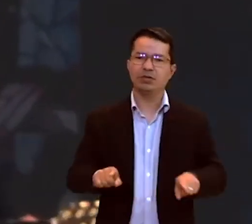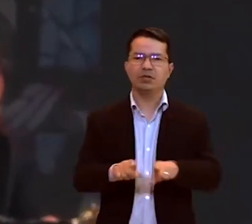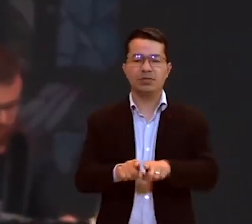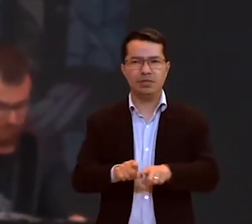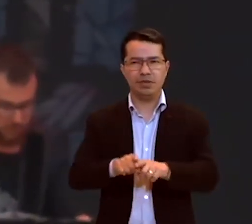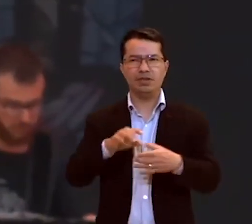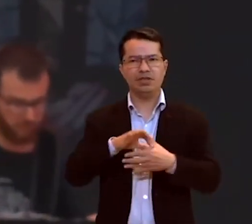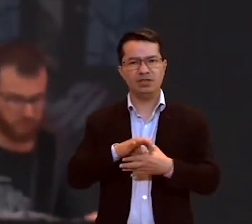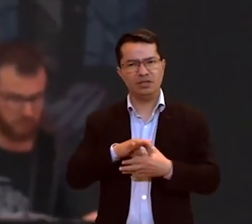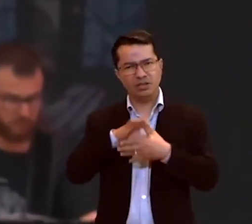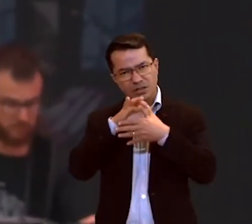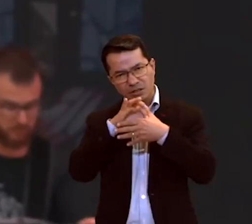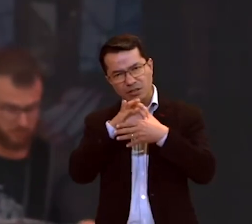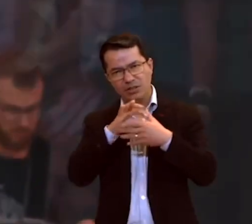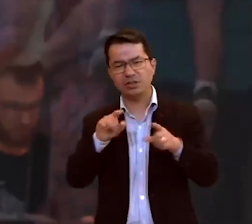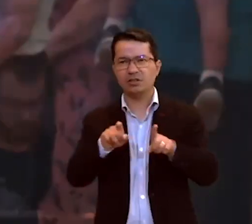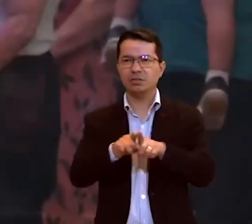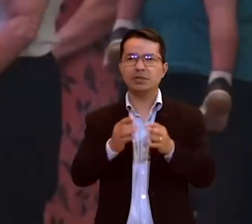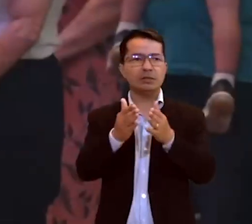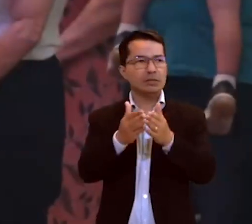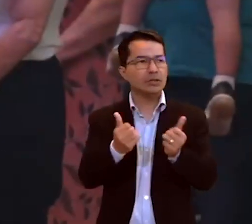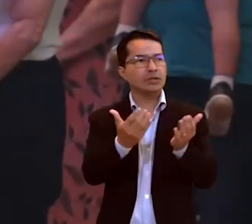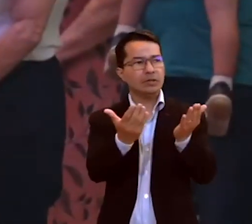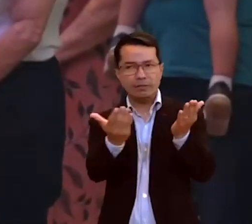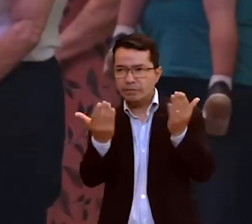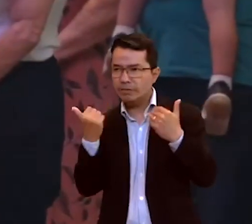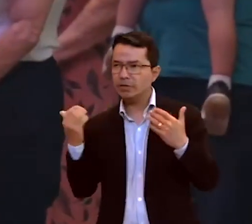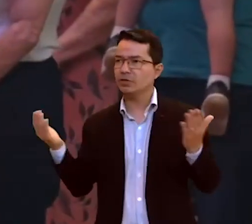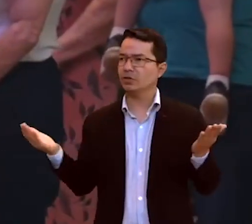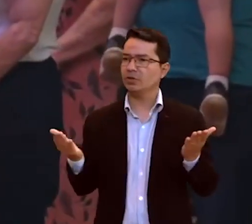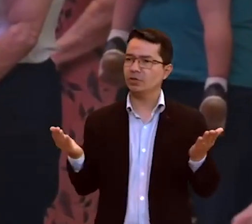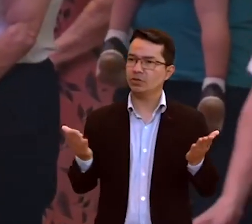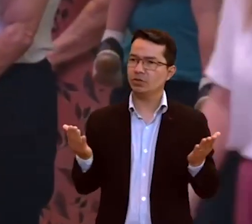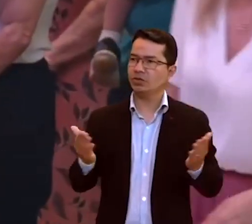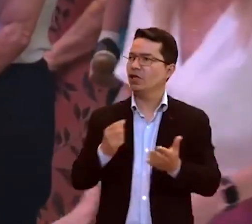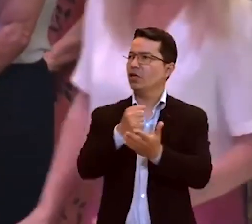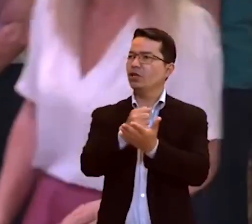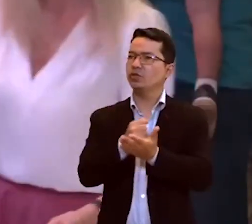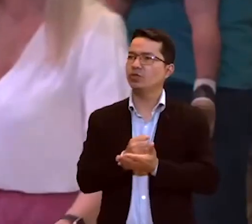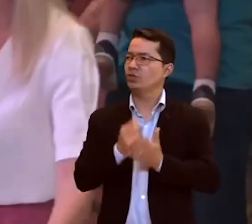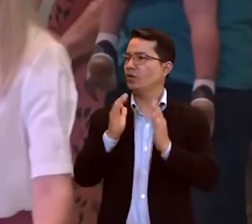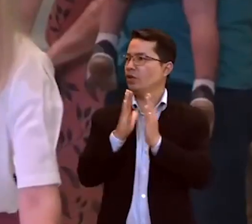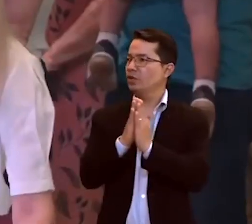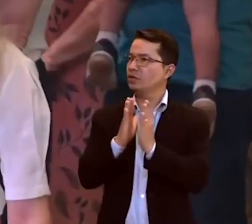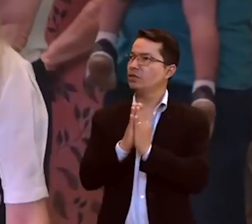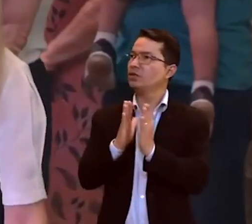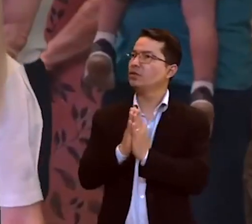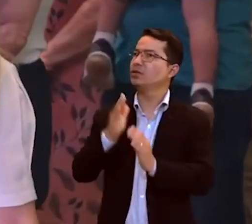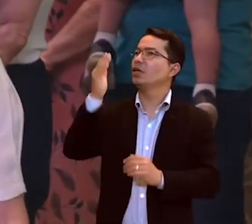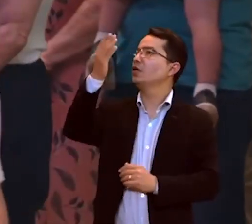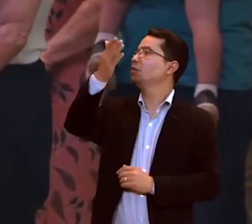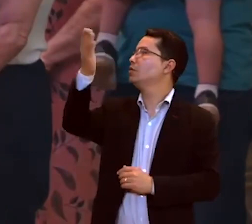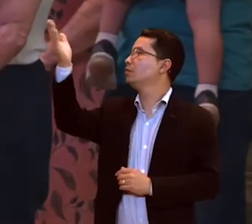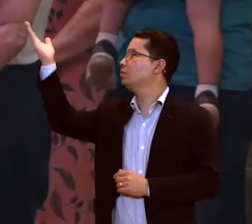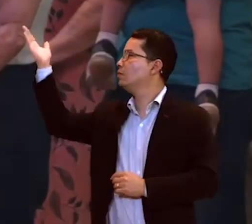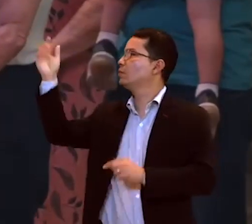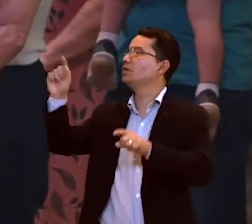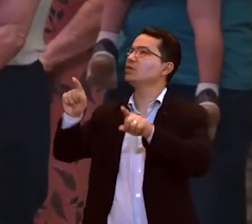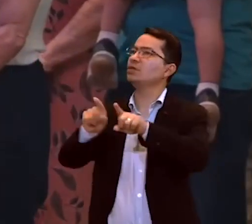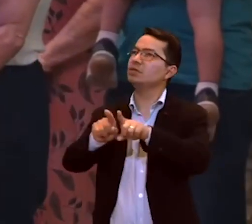escalado, vem me ajudar em oração aqui, por favor. Isso. Tem pessoas lá em cima orando. Depois que terminar lá em cima, se puder descer